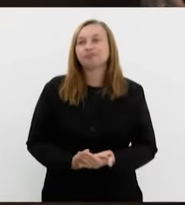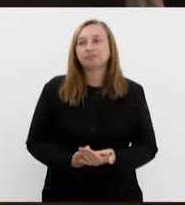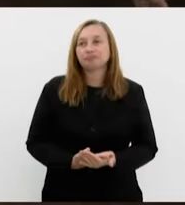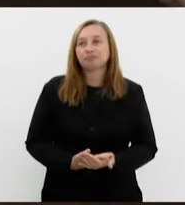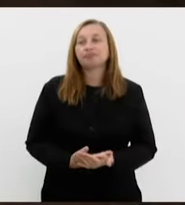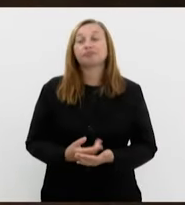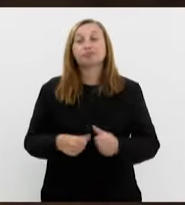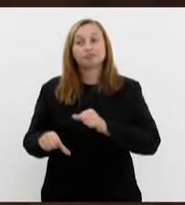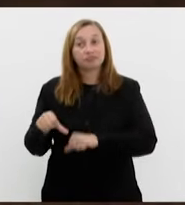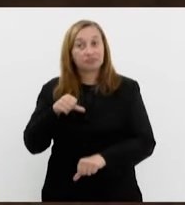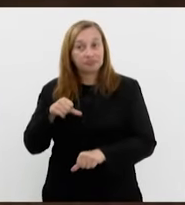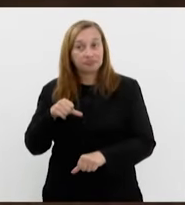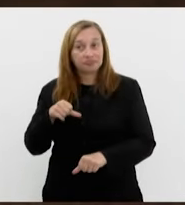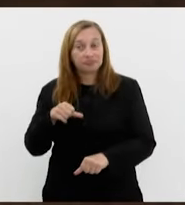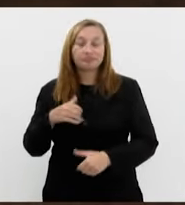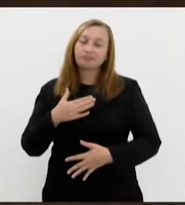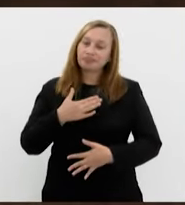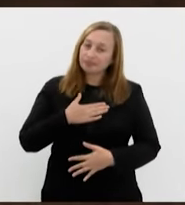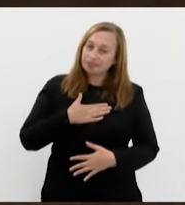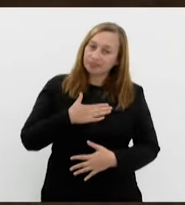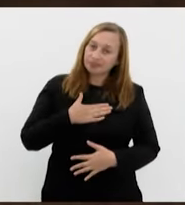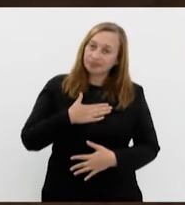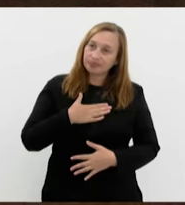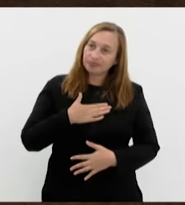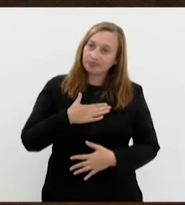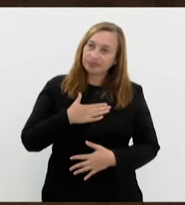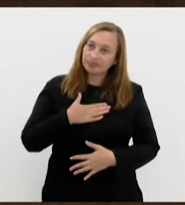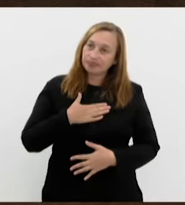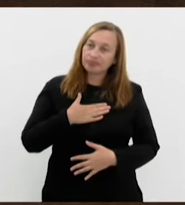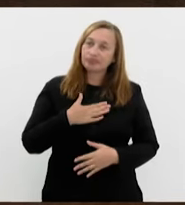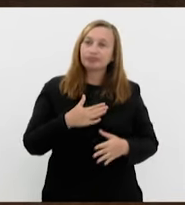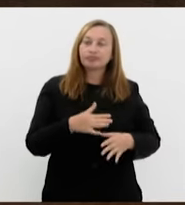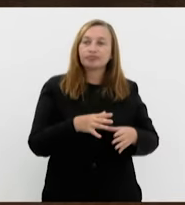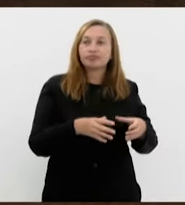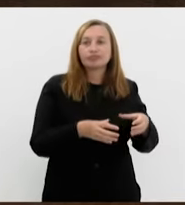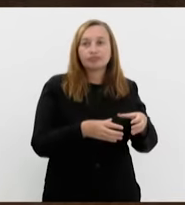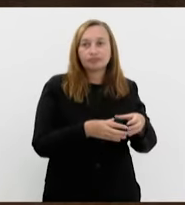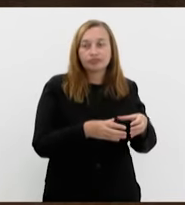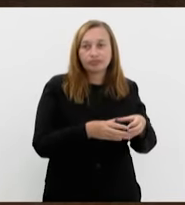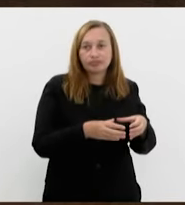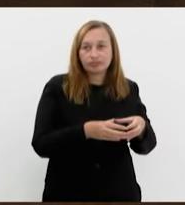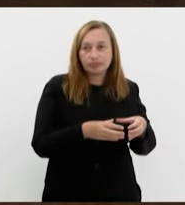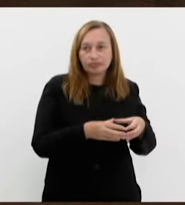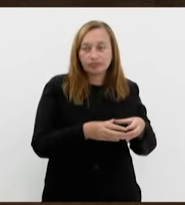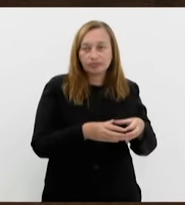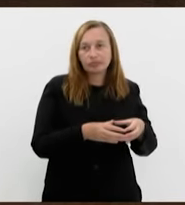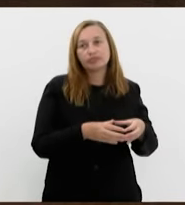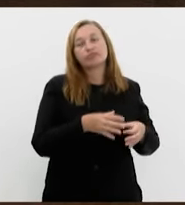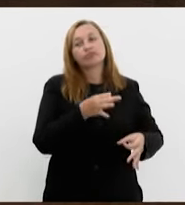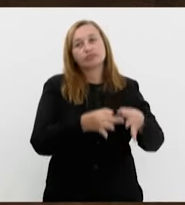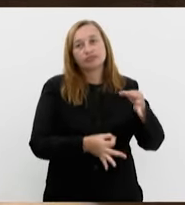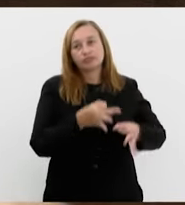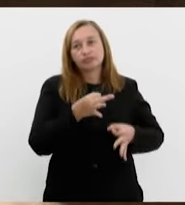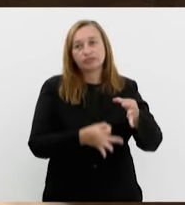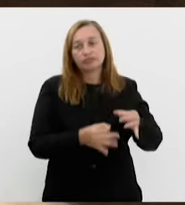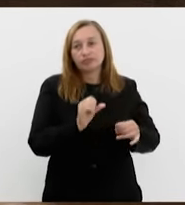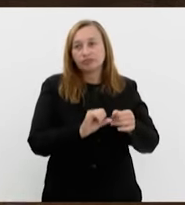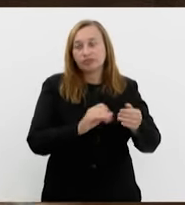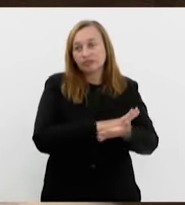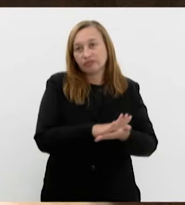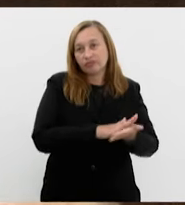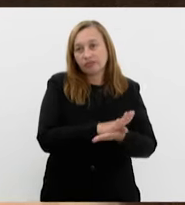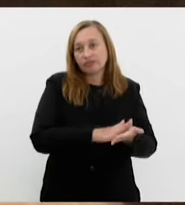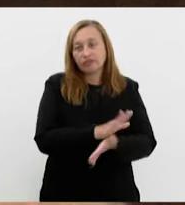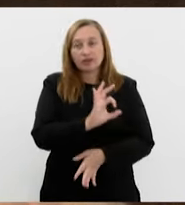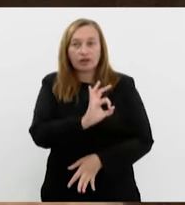Pelo contrário, para mim, uma parte do judiciário faz enxugar o gelo e a polícia do Estado do Rio de Janeiro